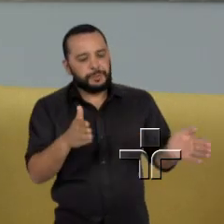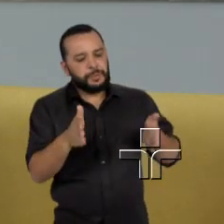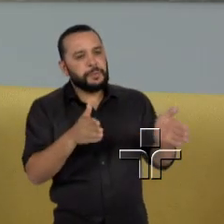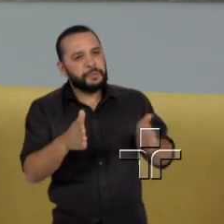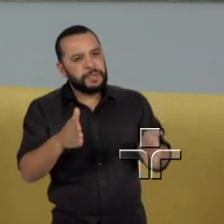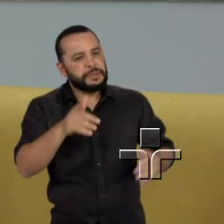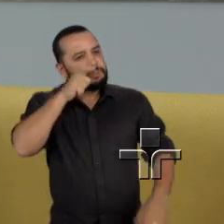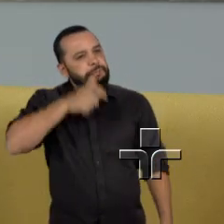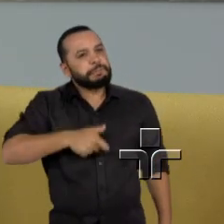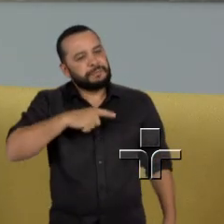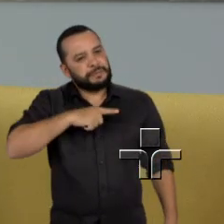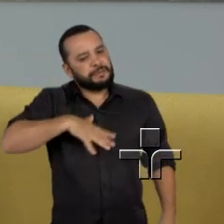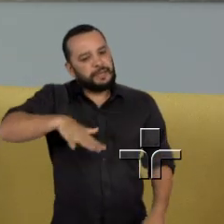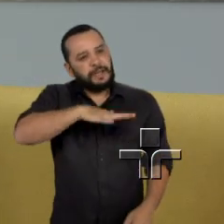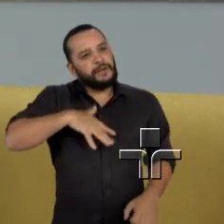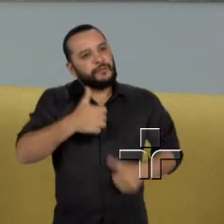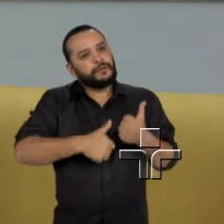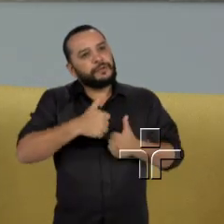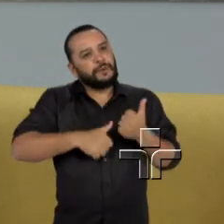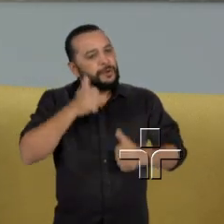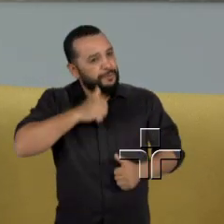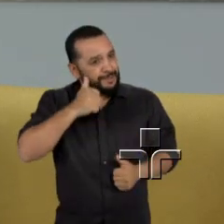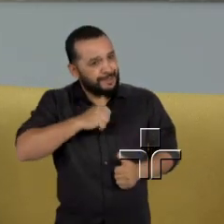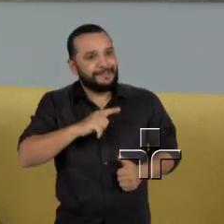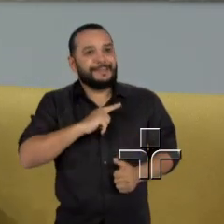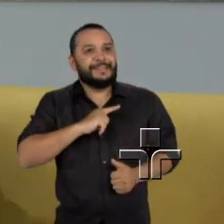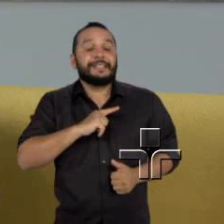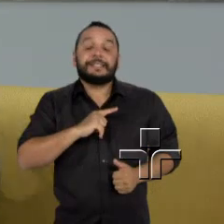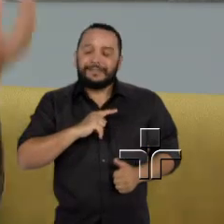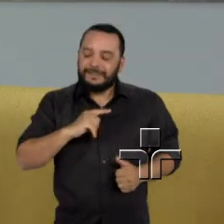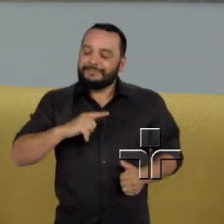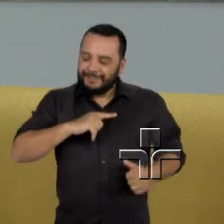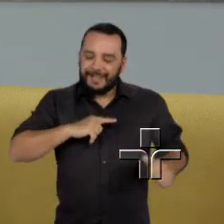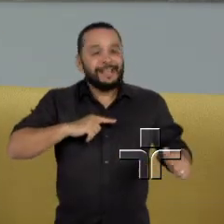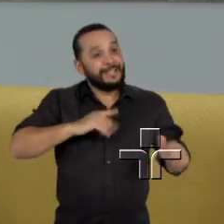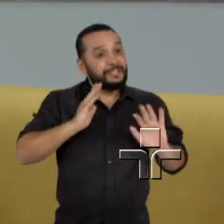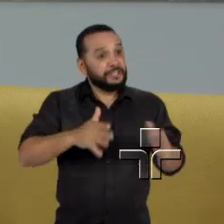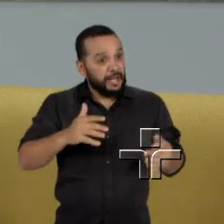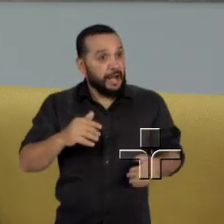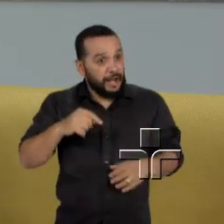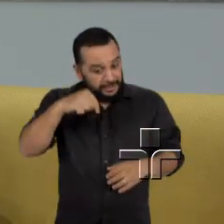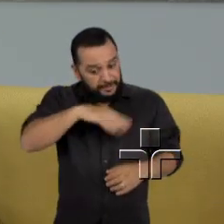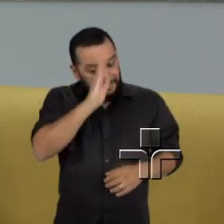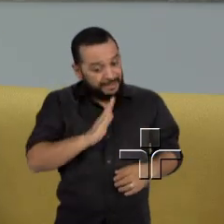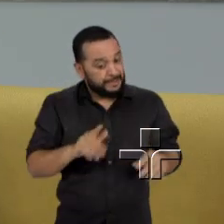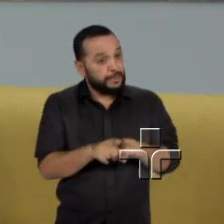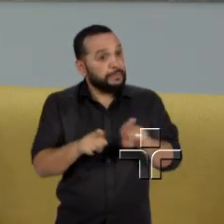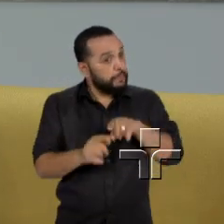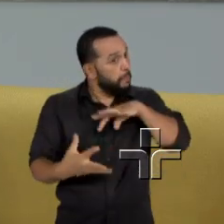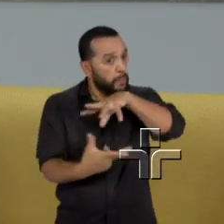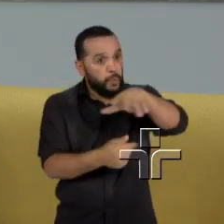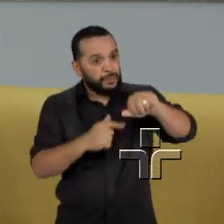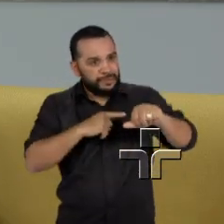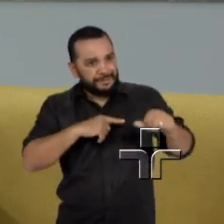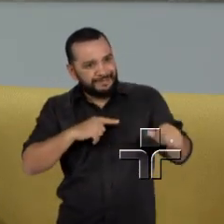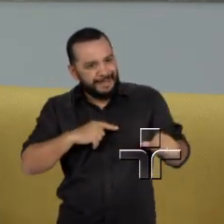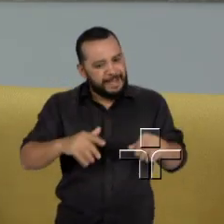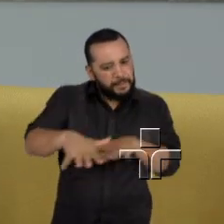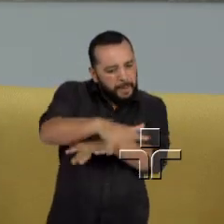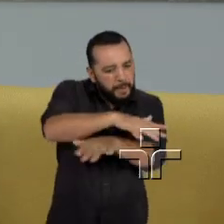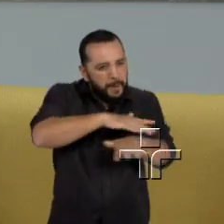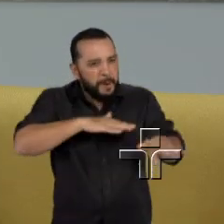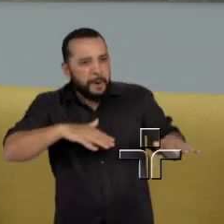muito interessante no futebol feminino. Na verdade, é um movimento no mundo inteiro das mulheres, né, que a gente está num período